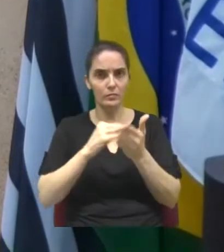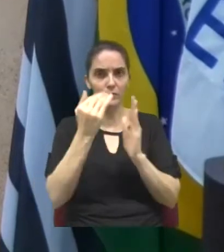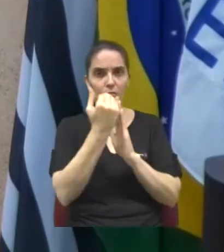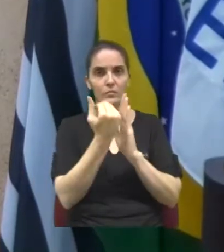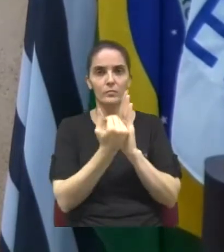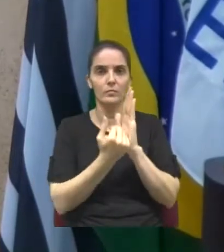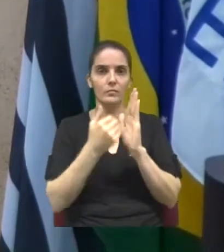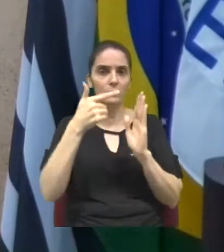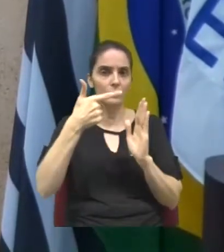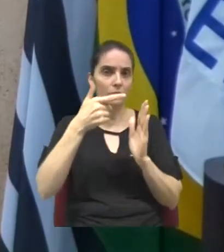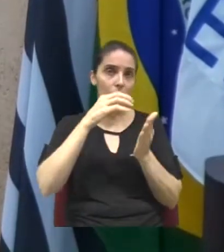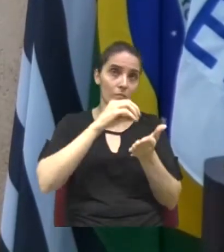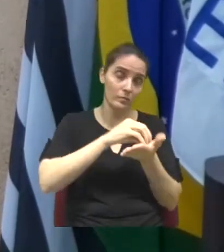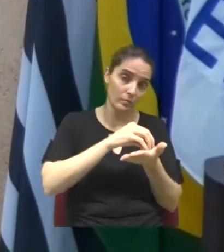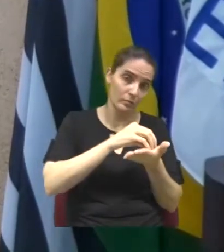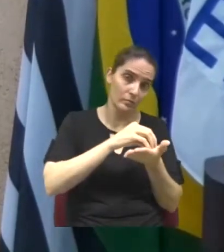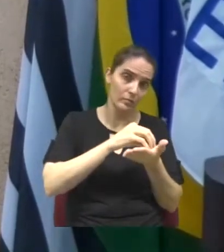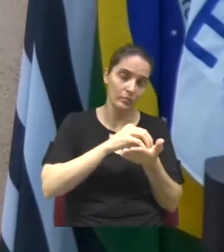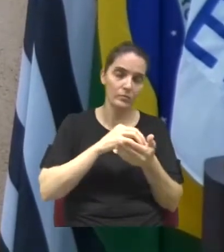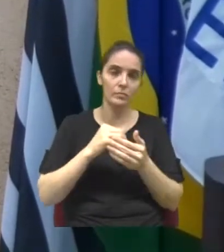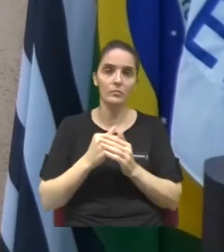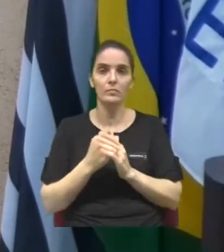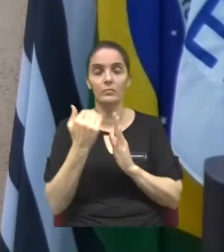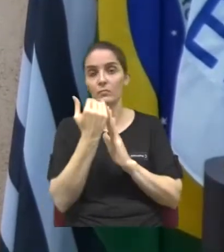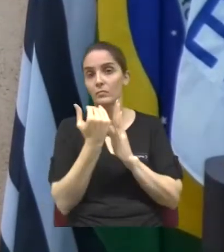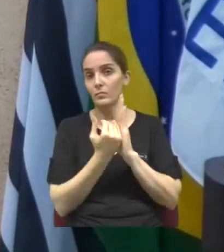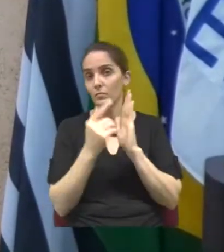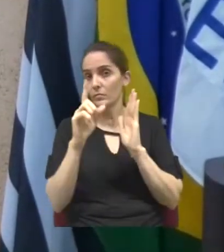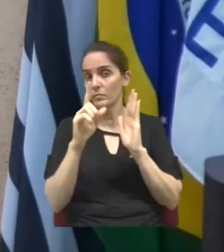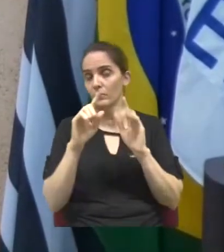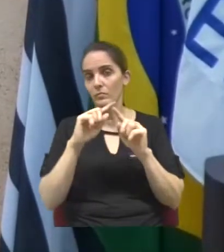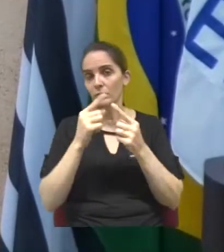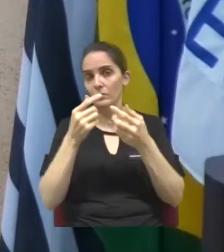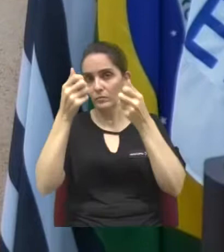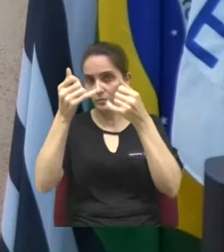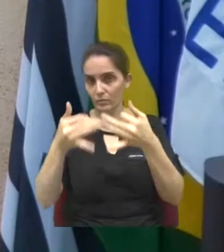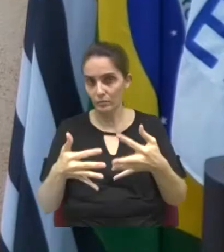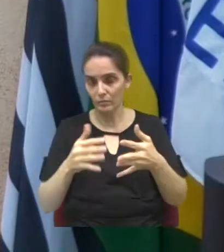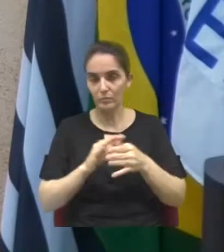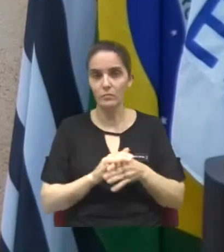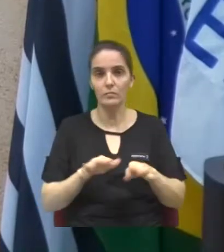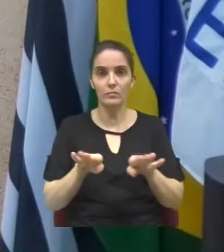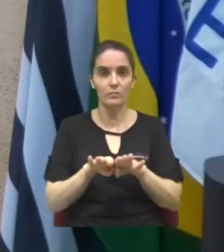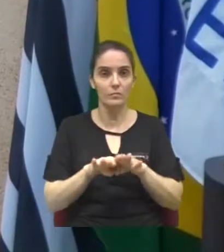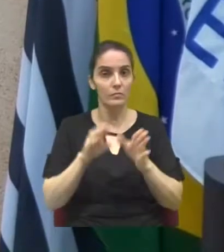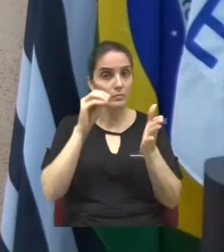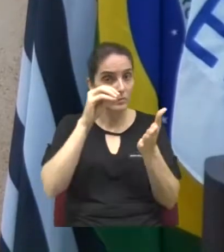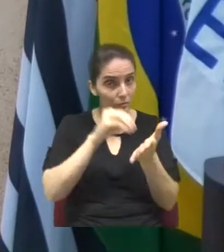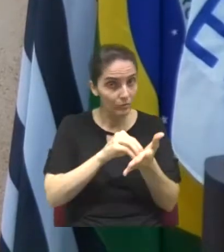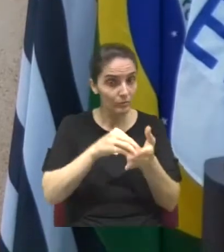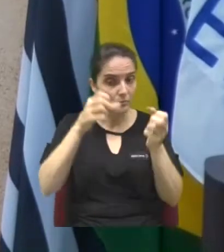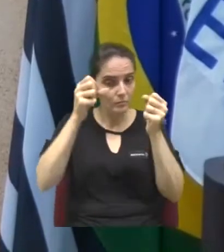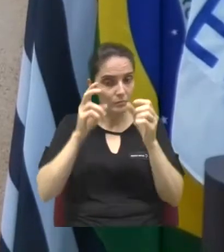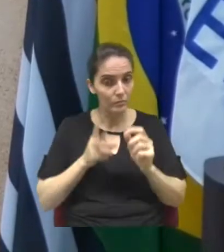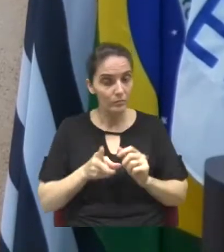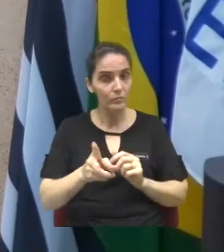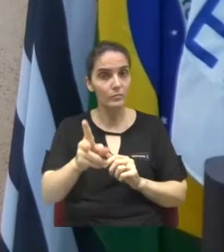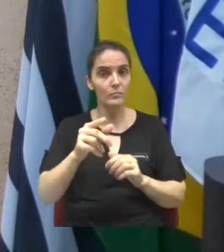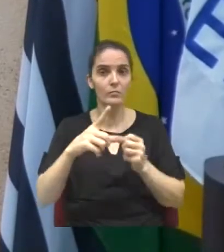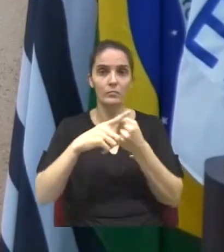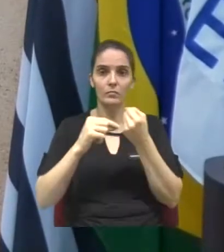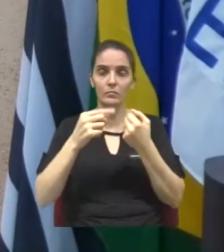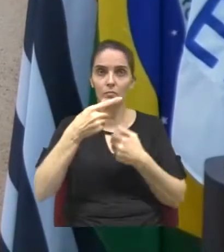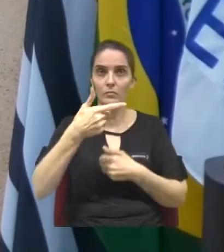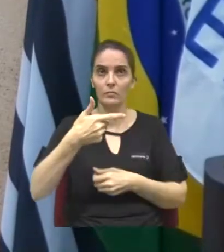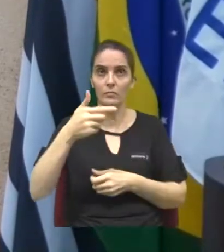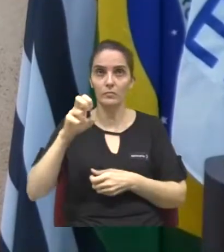estava faltando, não a tabela em si, mas a citação. Serão fixos, por exemplo, no artigo